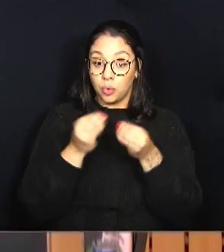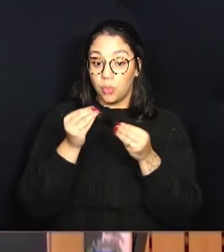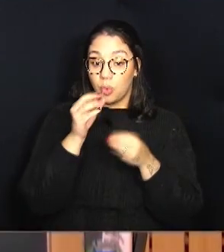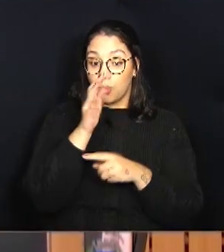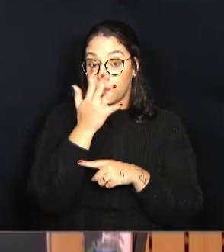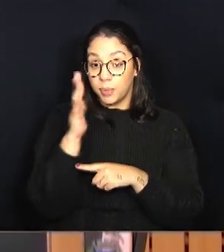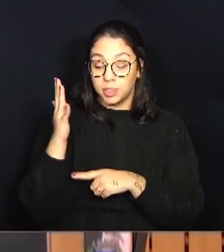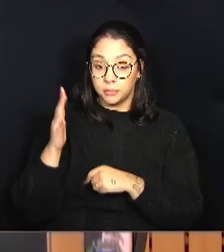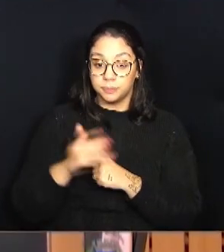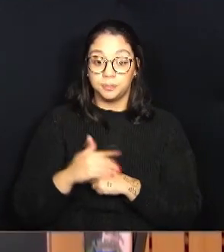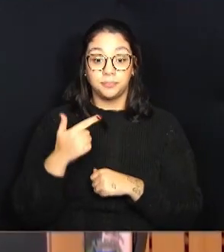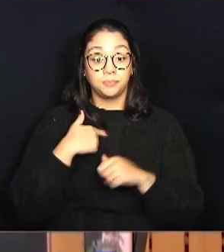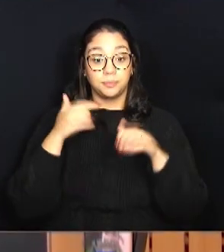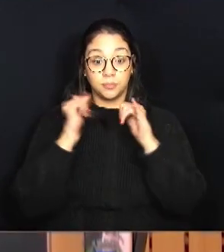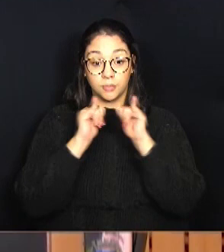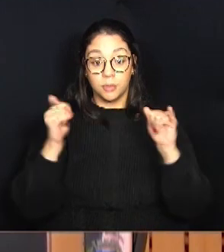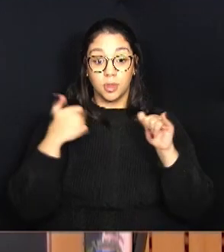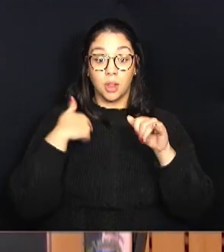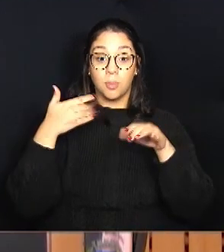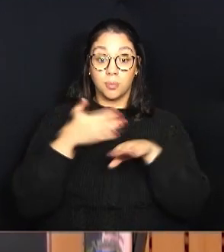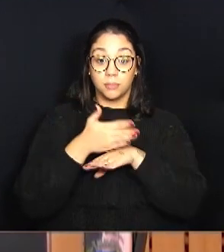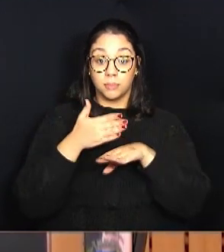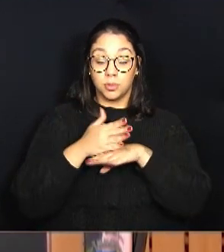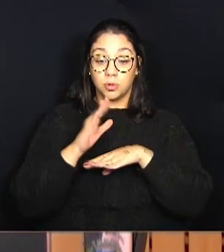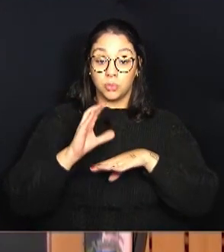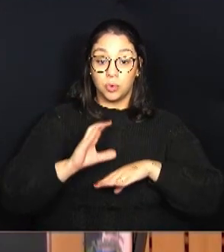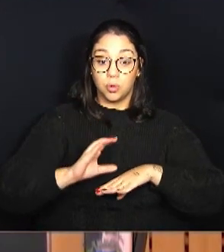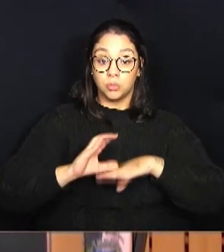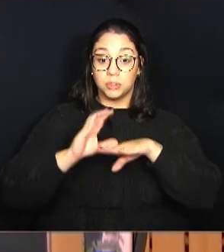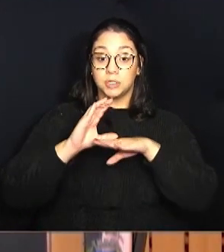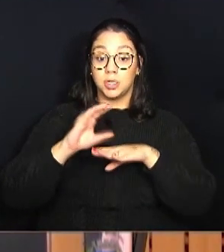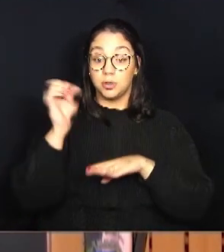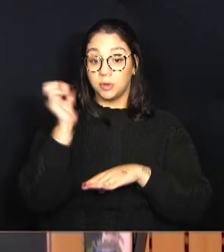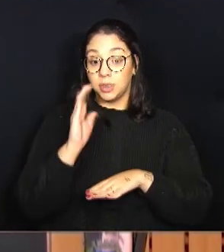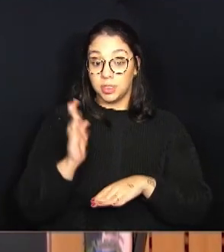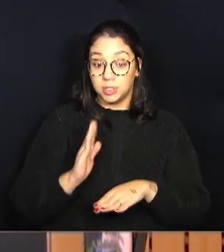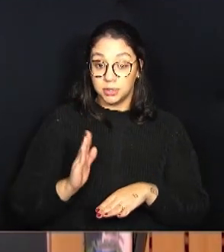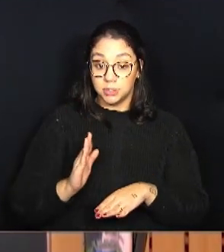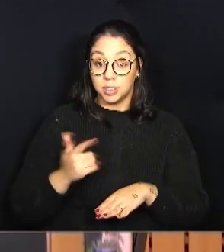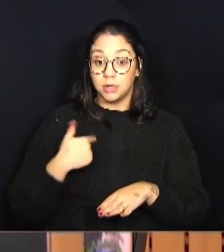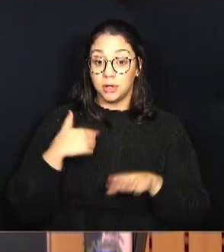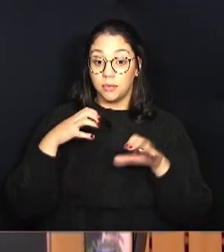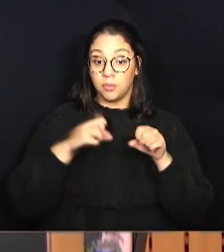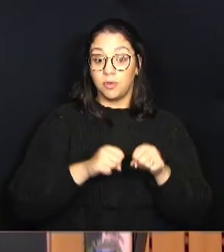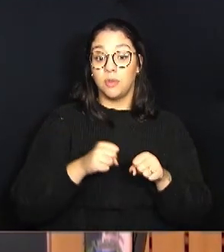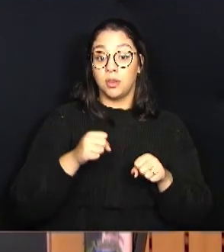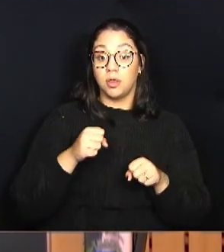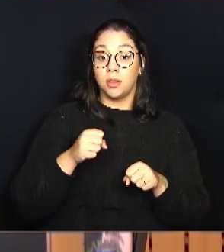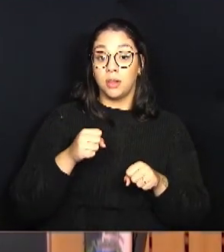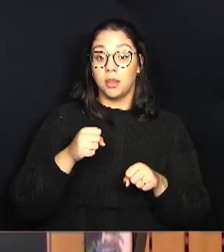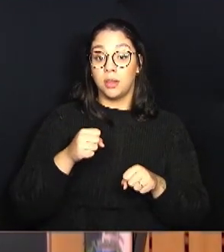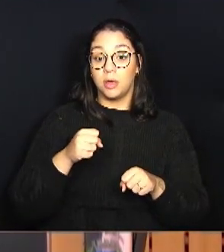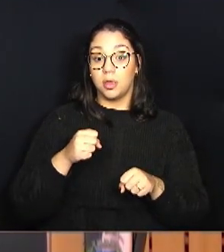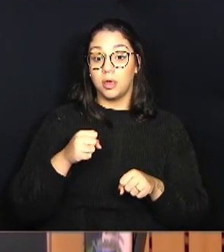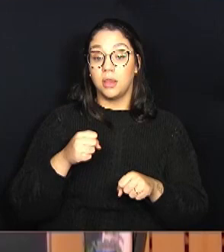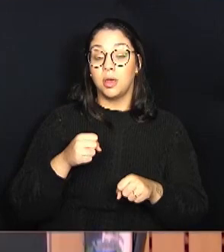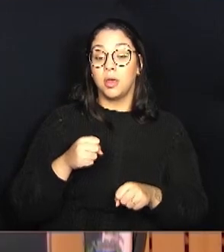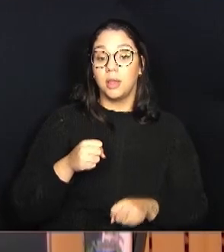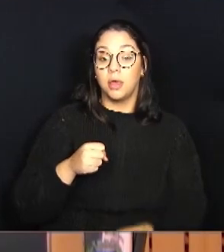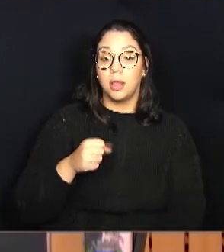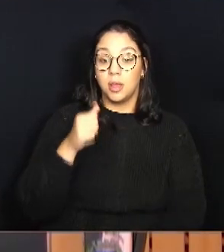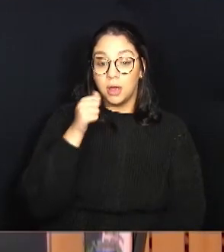Eu estou falando aqui como membro do Conselho Nacional de Meio Ambiente, recém-impossado pela ministra Marina Silva, e também